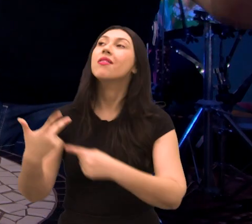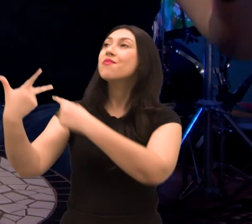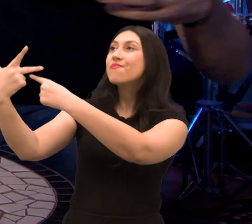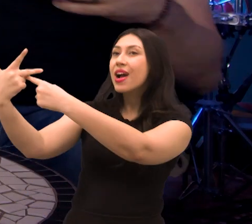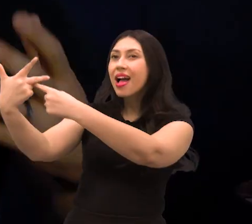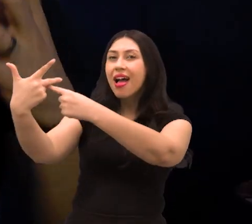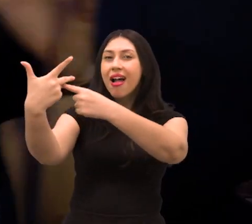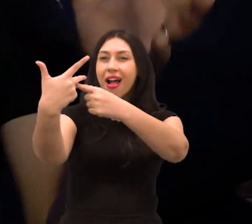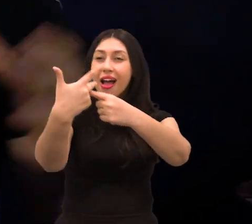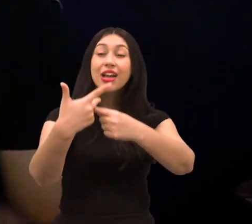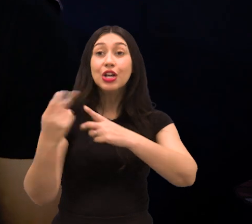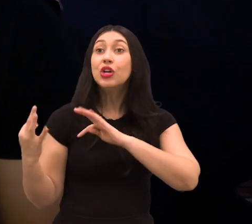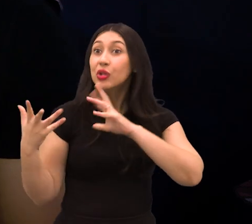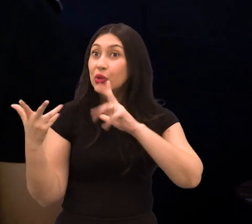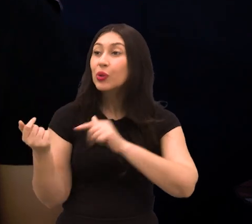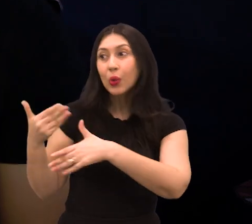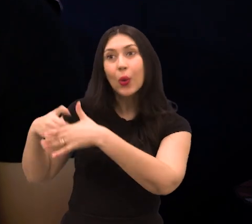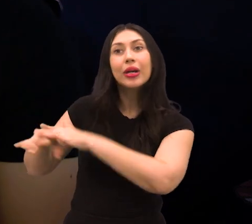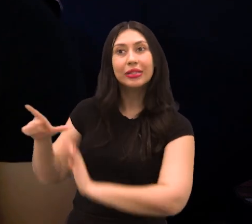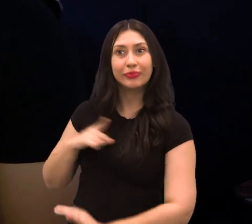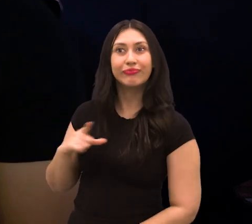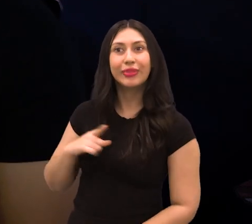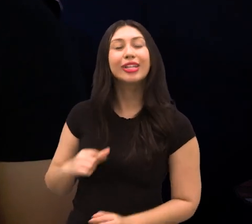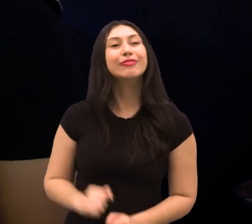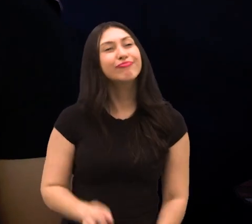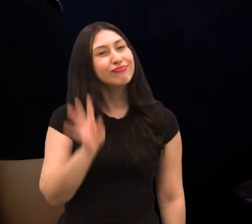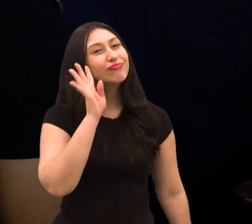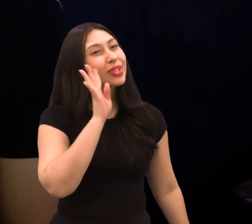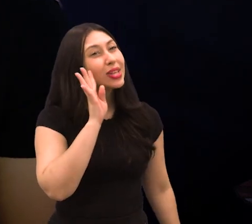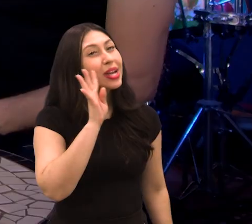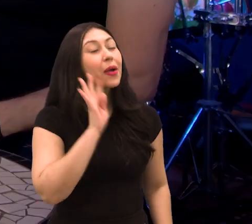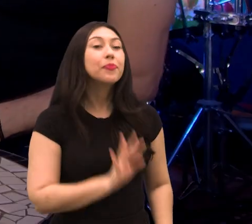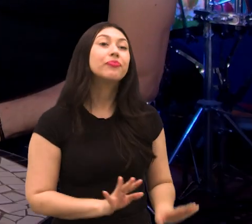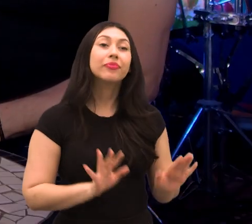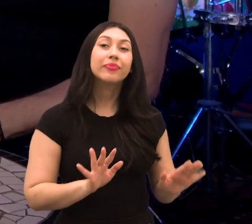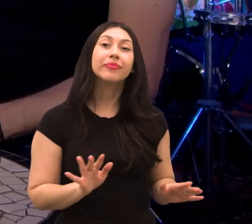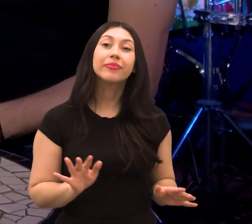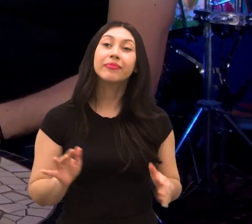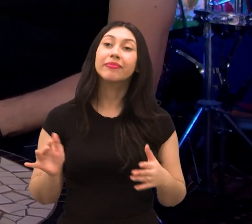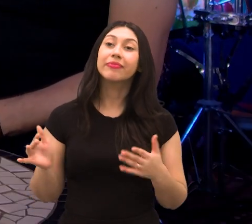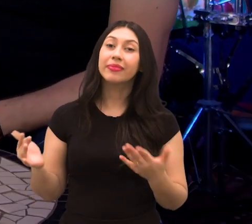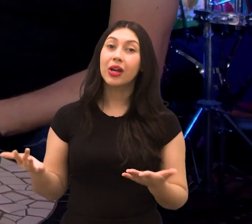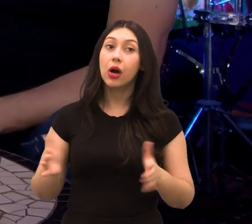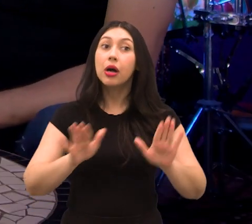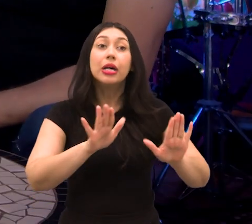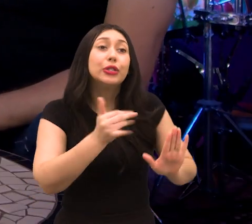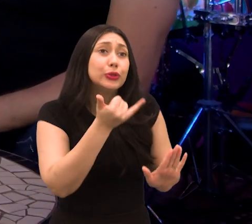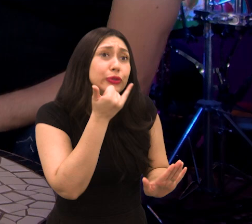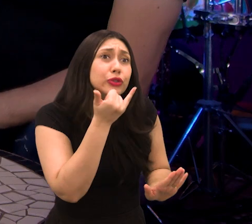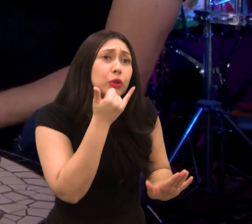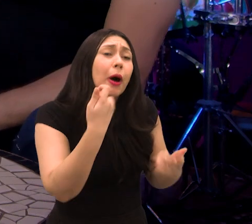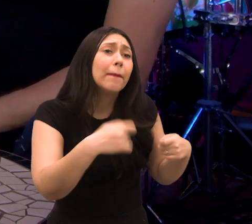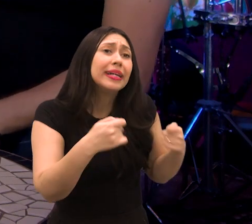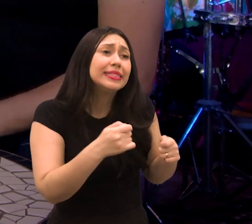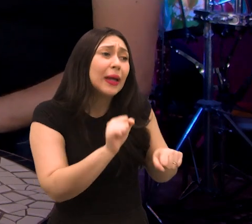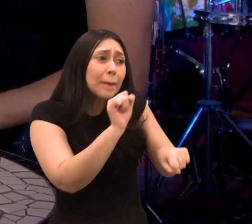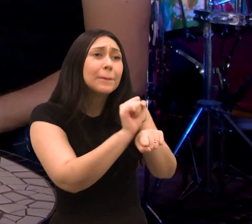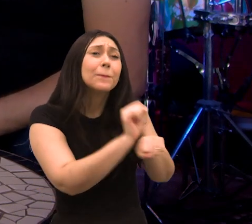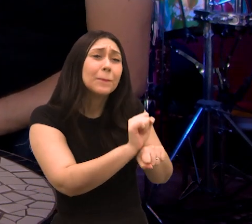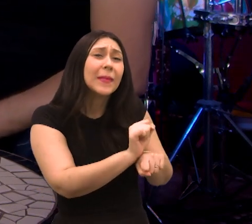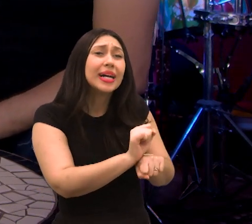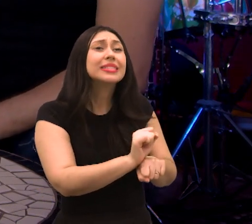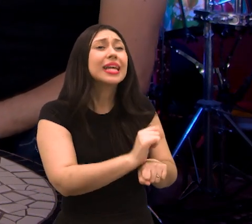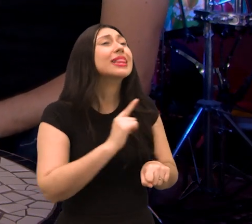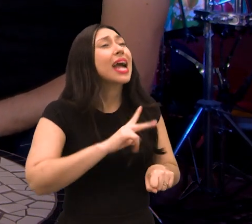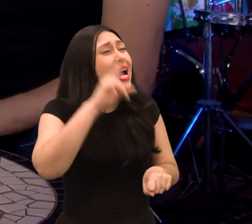gravava, fazia um monte de coisa. Tem tudo isso guardado até hoje. Que legal, Peleco. Ó, a gente vai... Então, acabar. Ó, desculpa, eu vou ter que encerrar o nosso